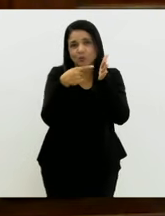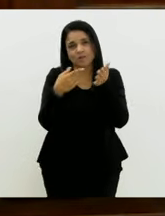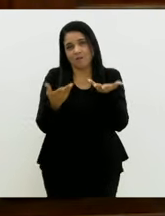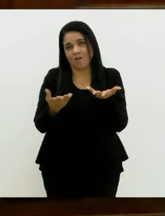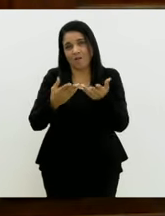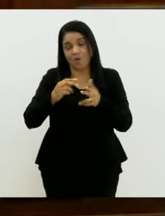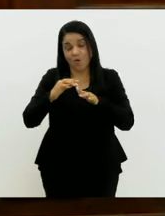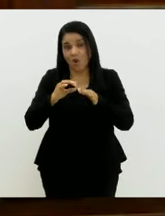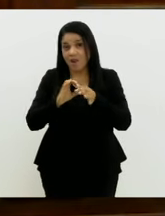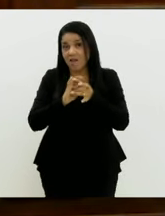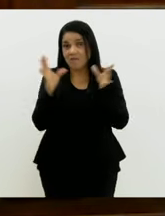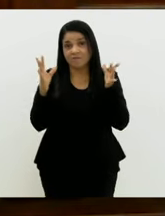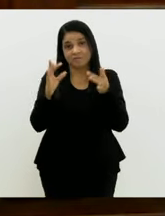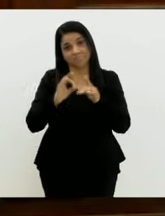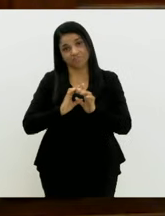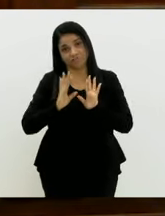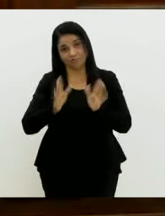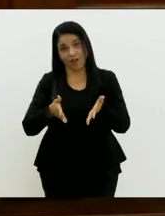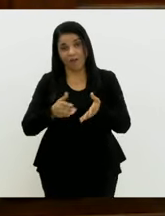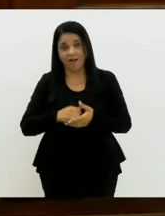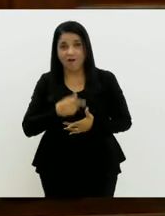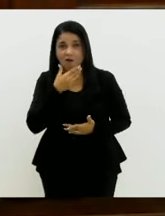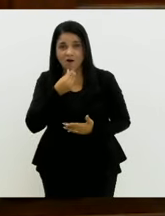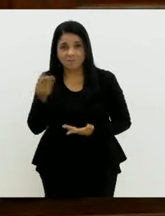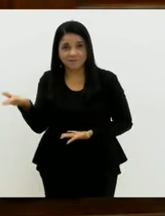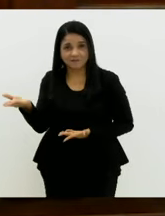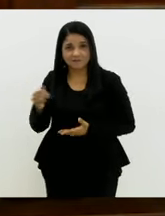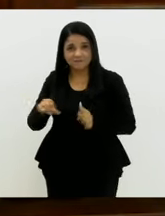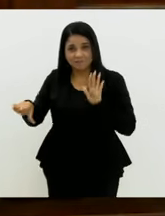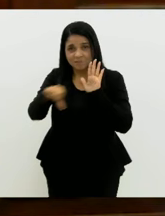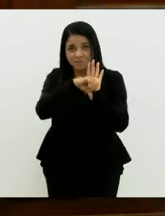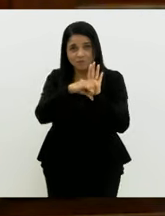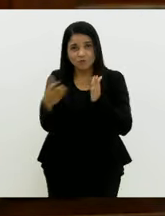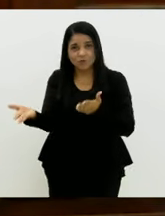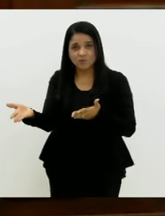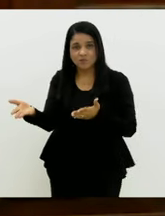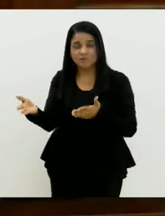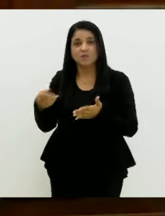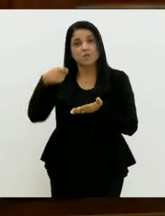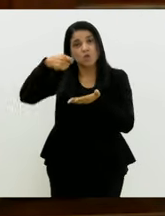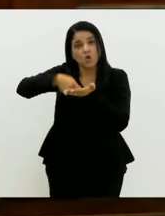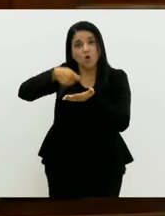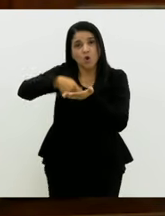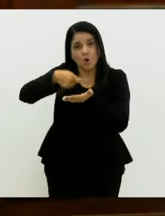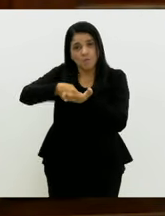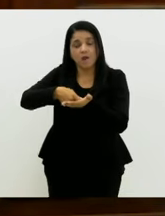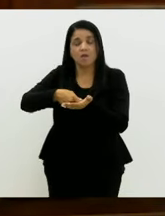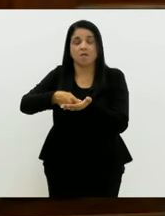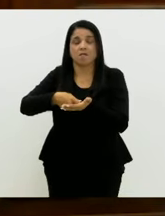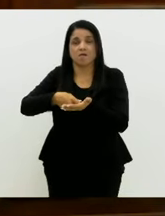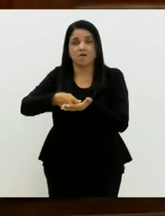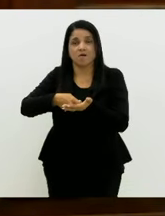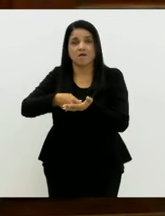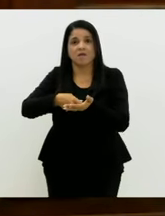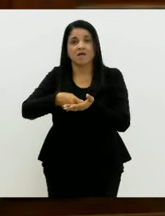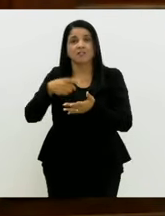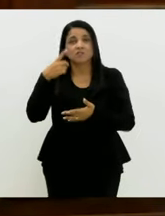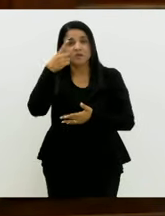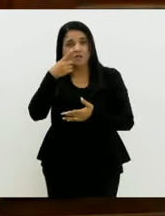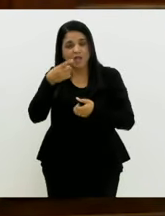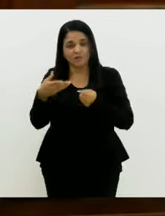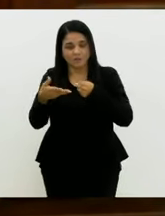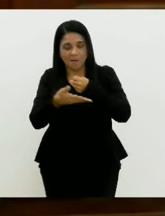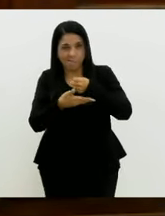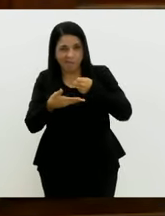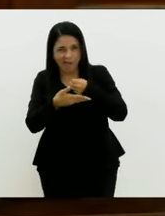vergonha isso, e é por isso que nós estamos passando. Então é hora de cobrar somente os deputados que falam, que são da base, que gostam